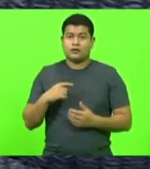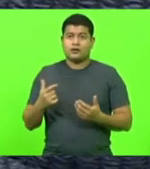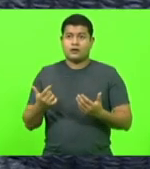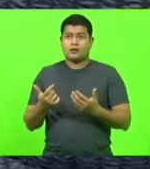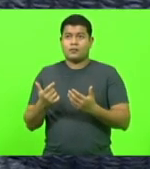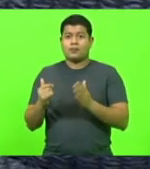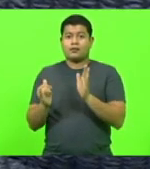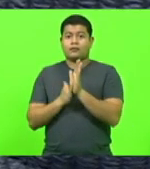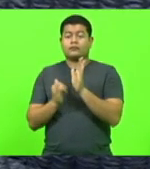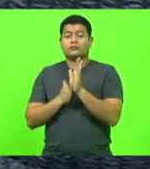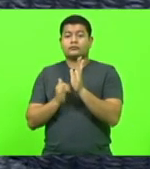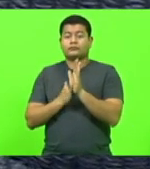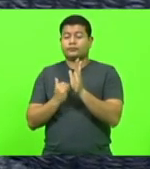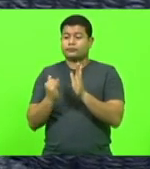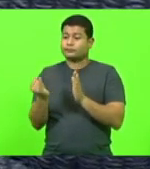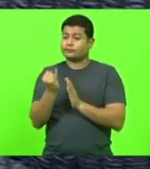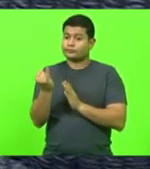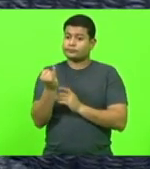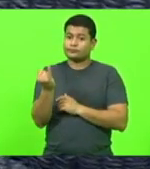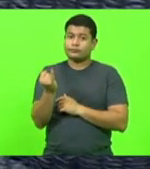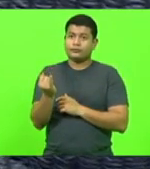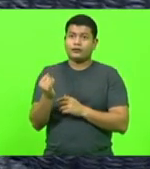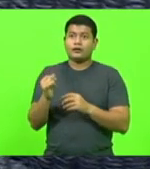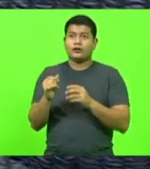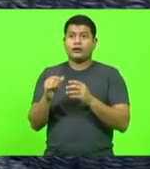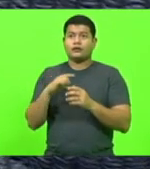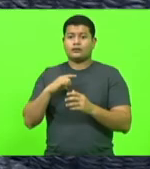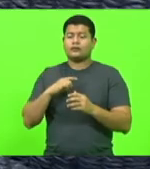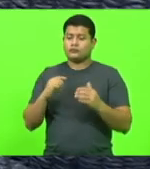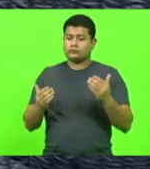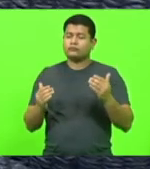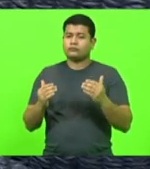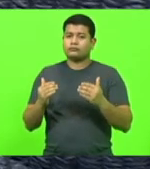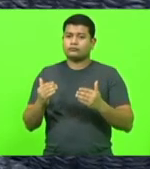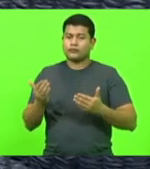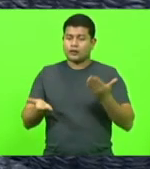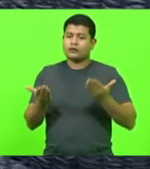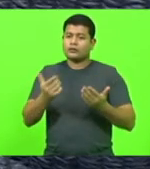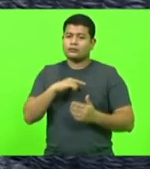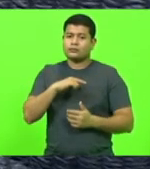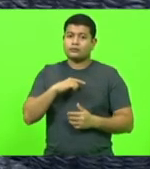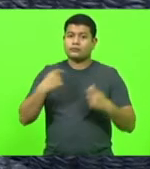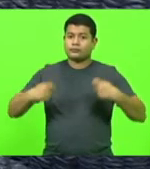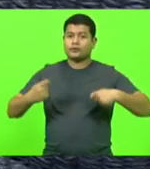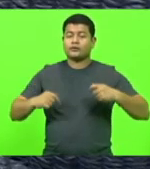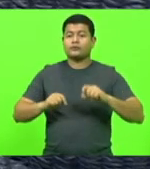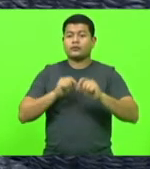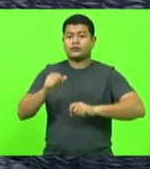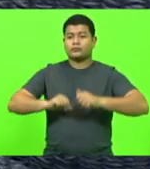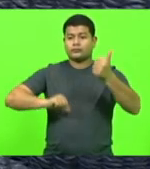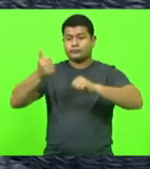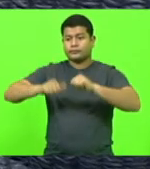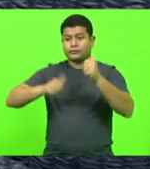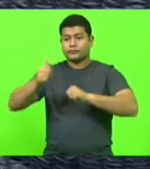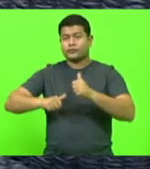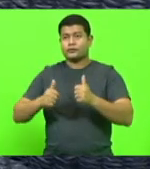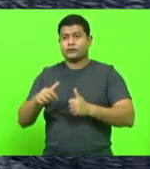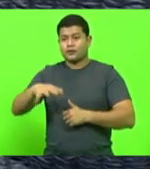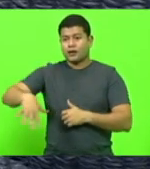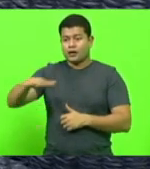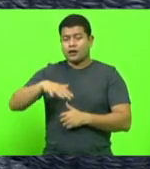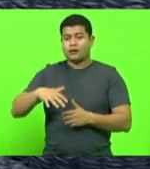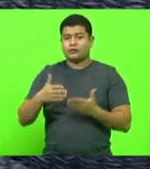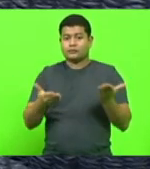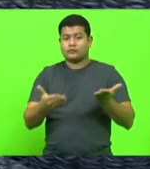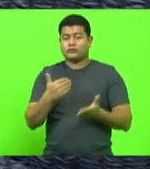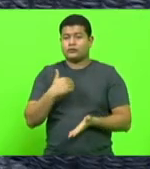texto que... Tem muita coerência, mas precisa ter aqui uma análise também da área tributária do governo para que a gente